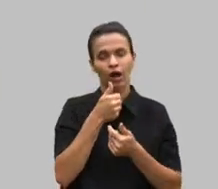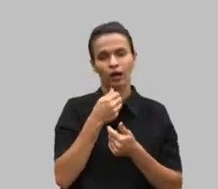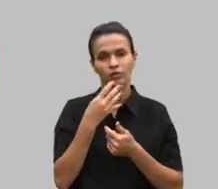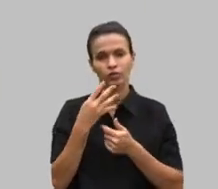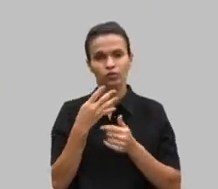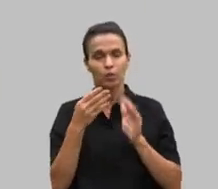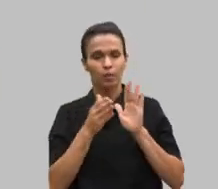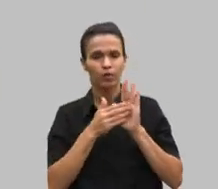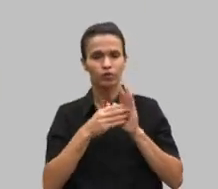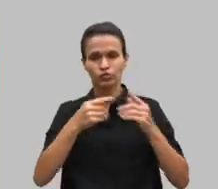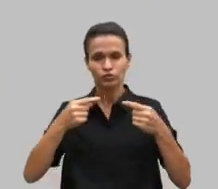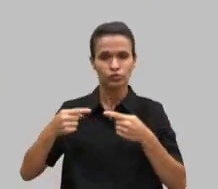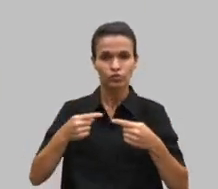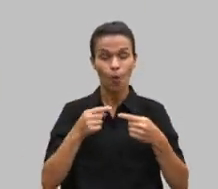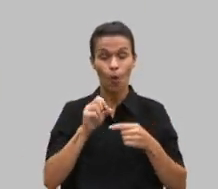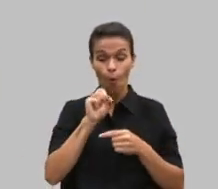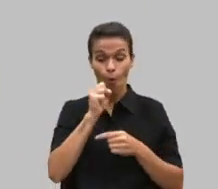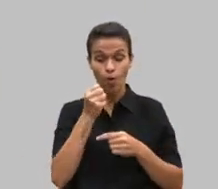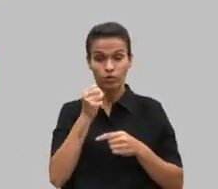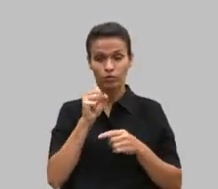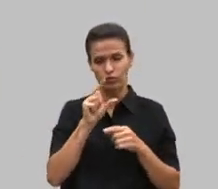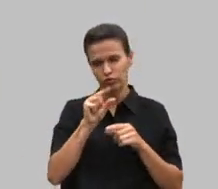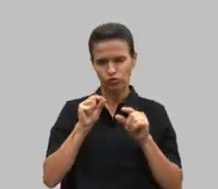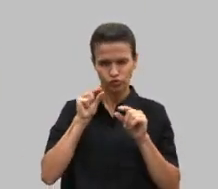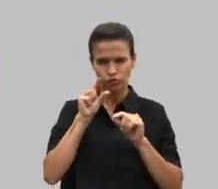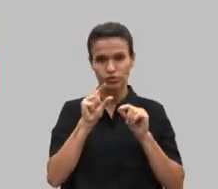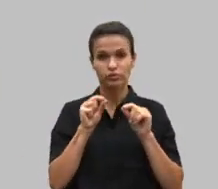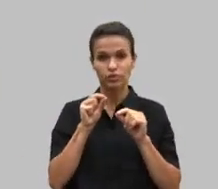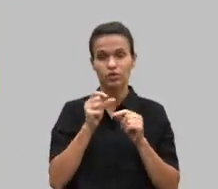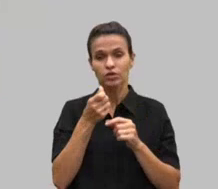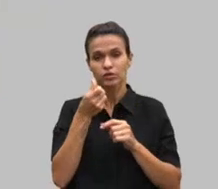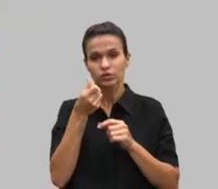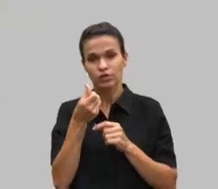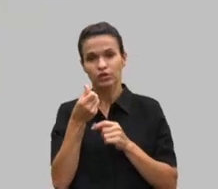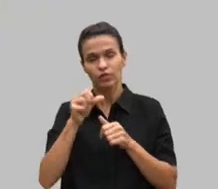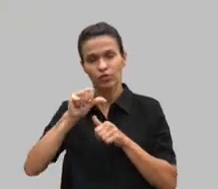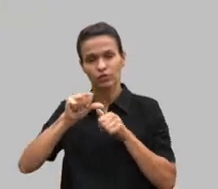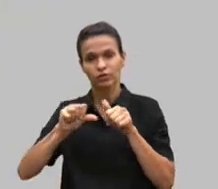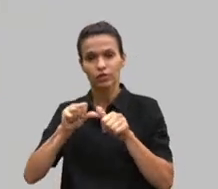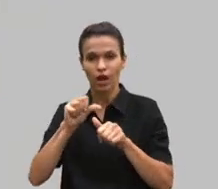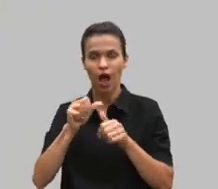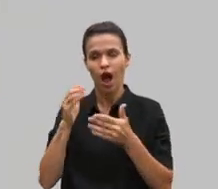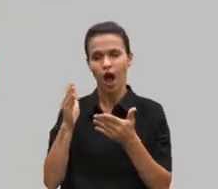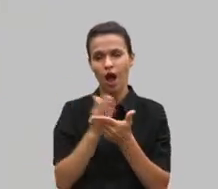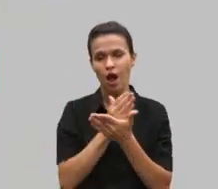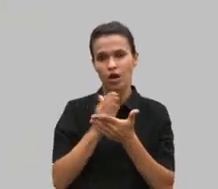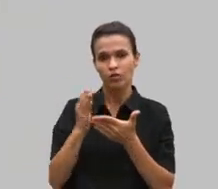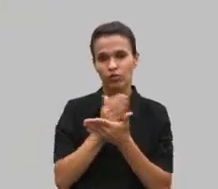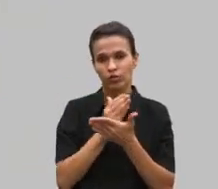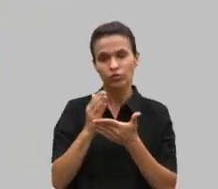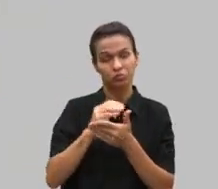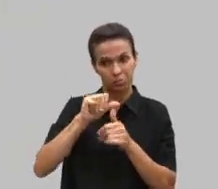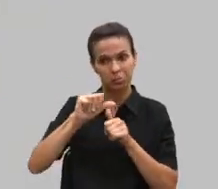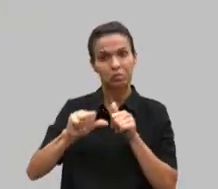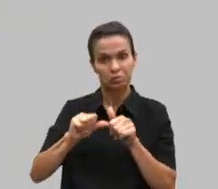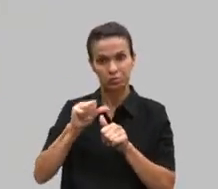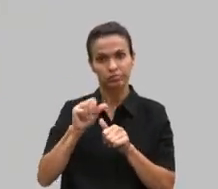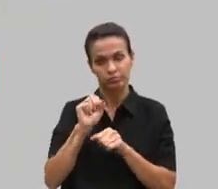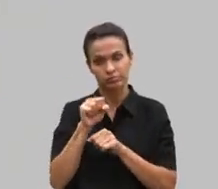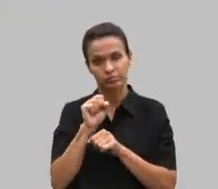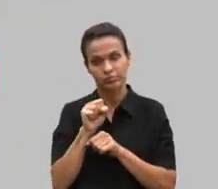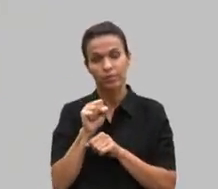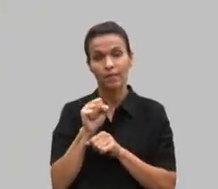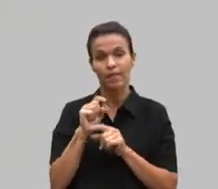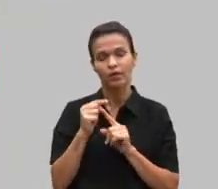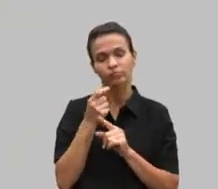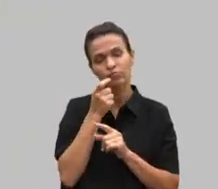foram discutidas oito foram suprimidas seis foram alteradas algumas foram bastante alteradas por sinal e eu achei